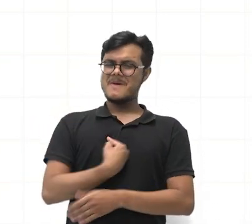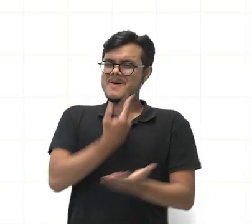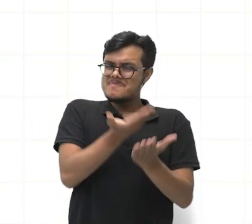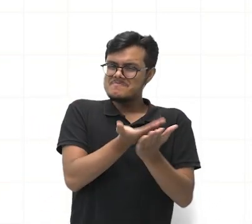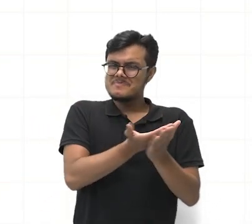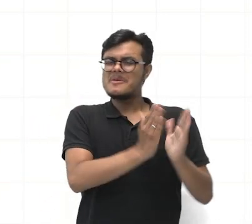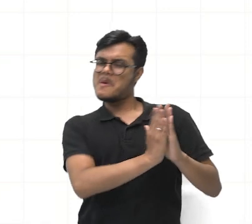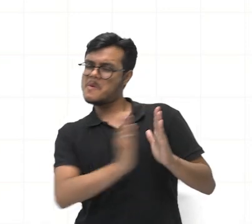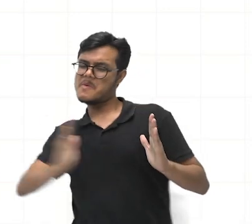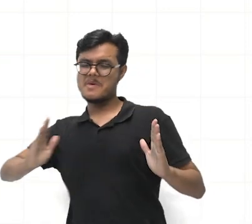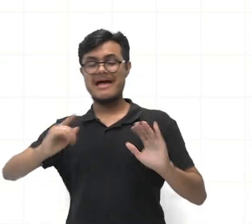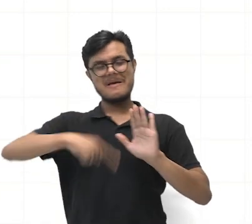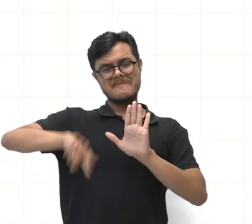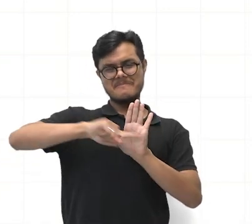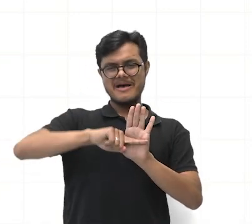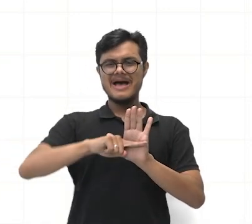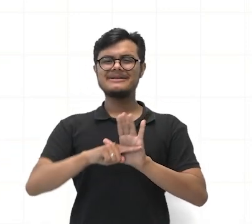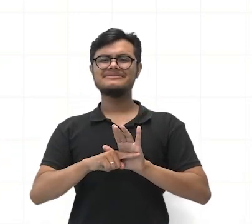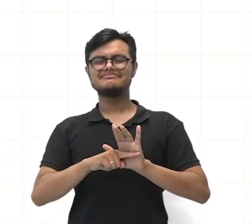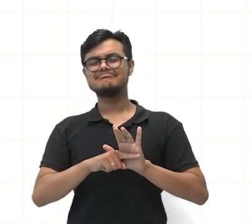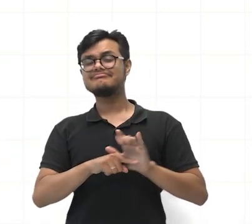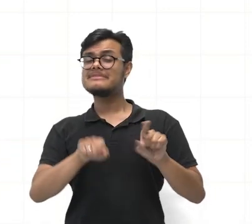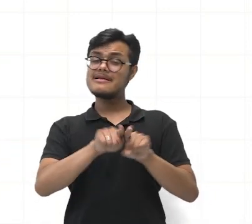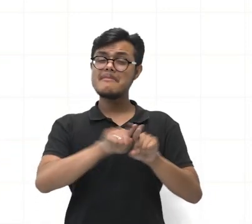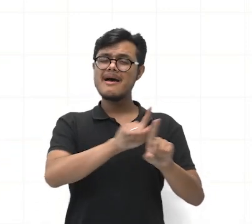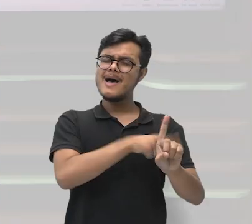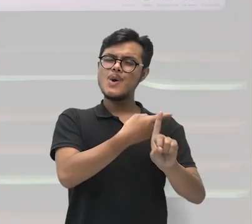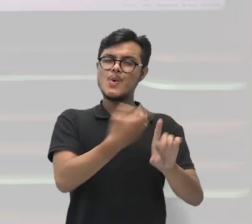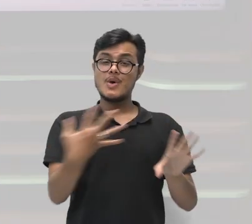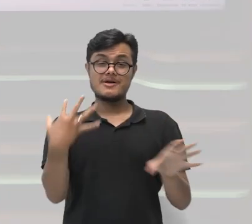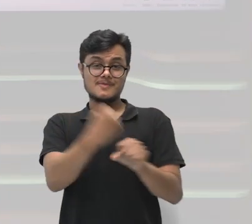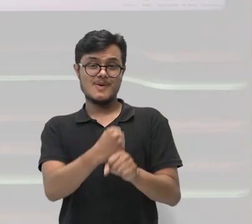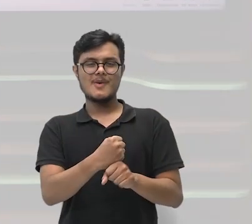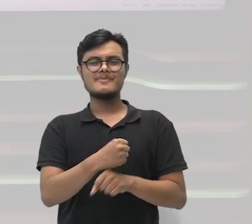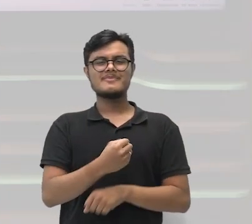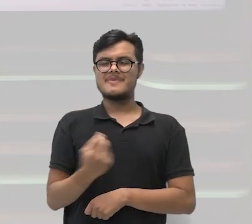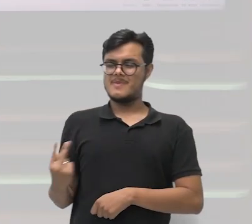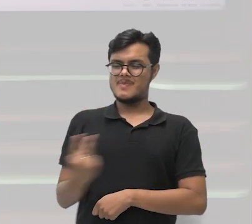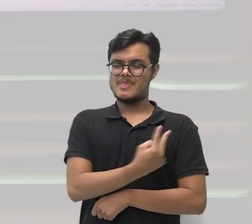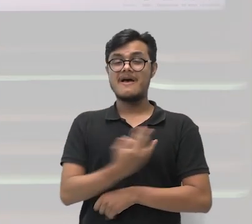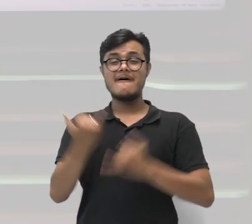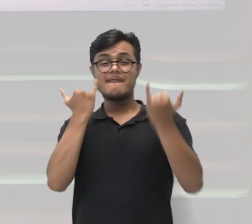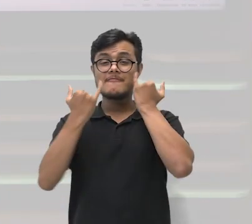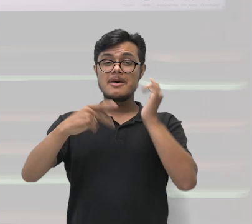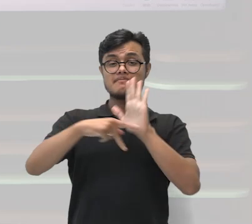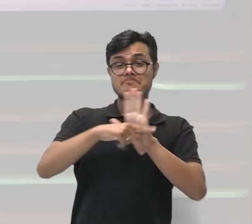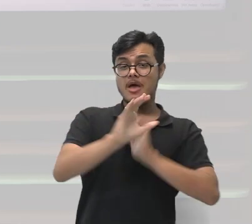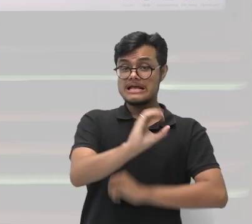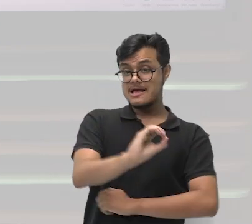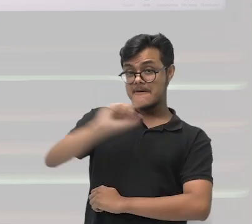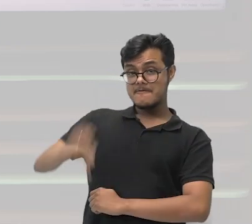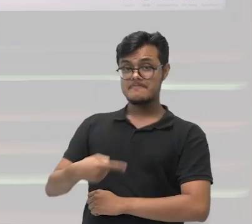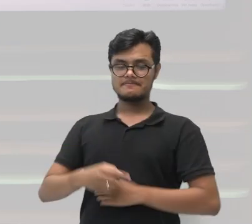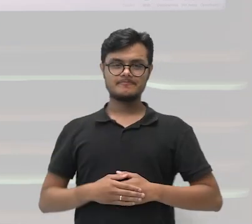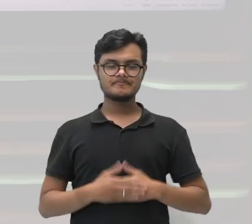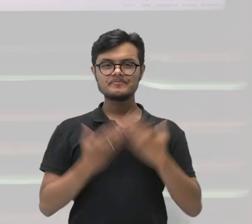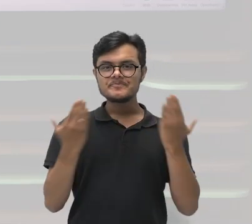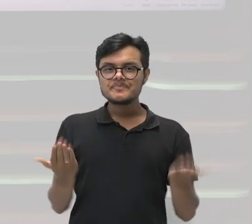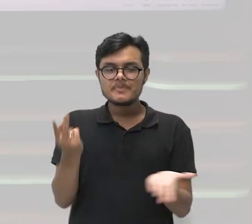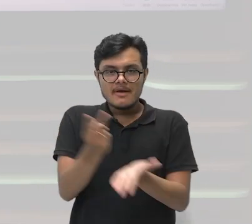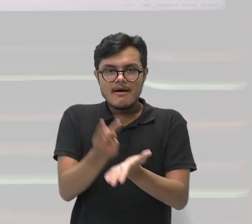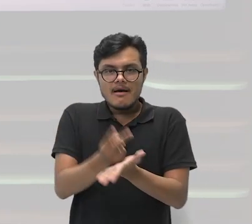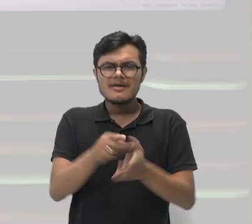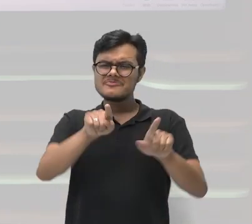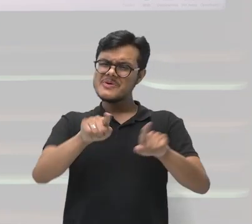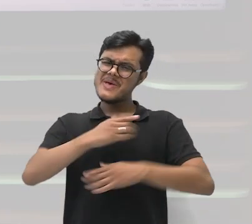a subtração, a adição e a subtração aí com números decimais, tá legal? E além de tudo, também